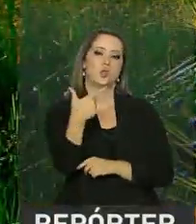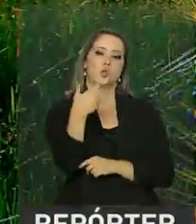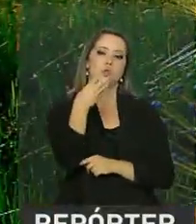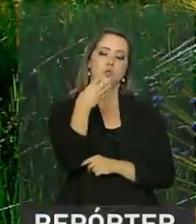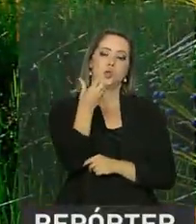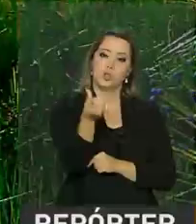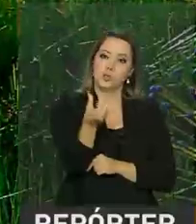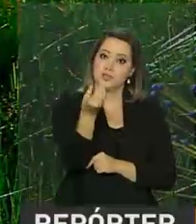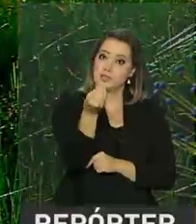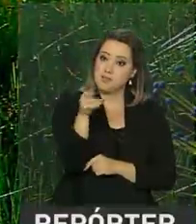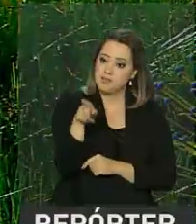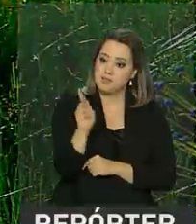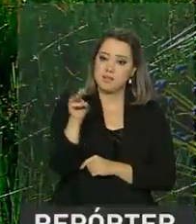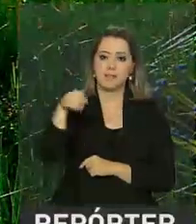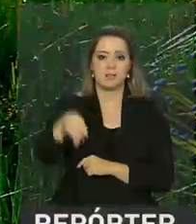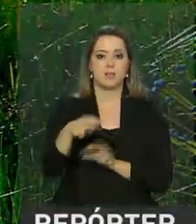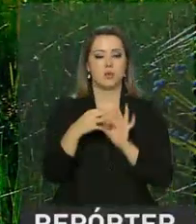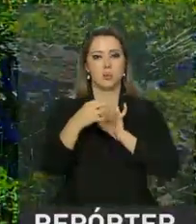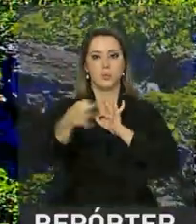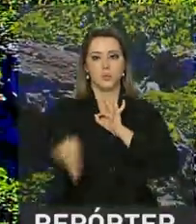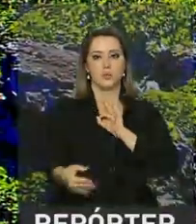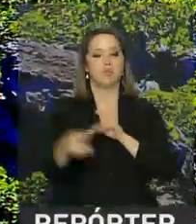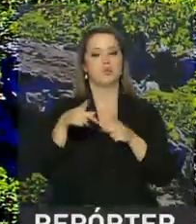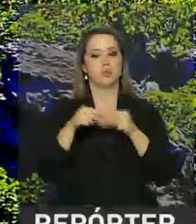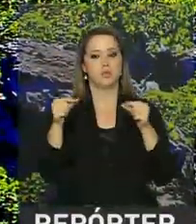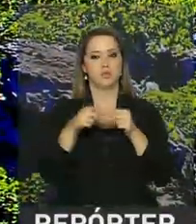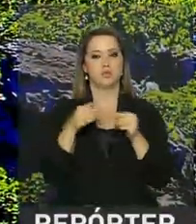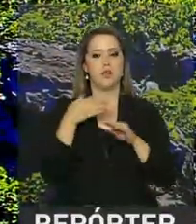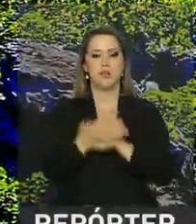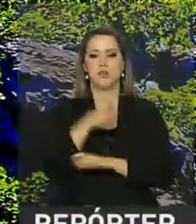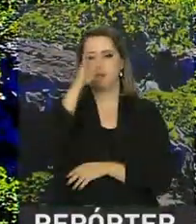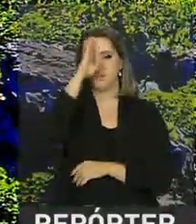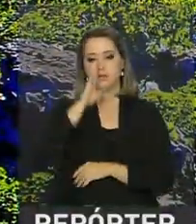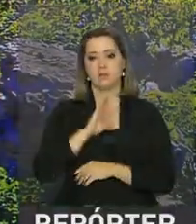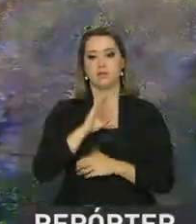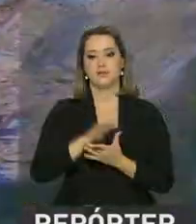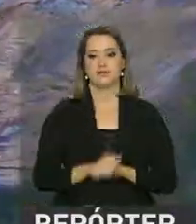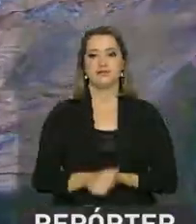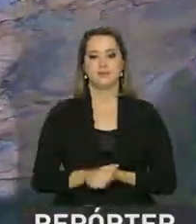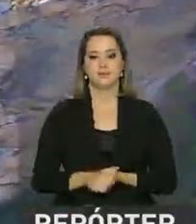260 km de Brasília e a entrada é